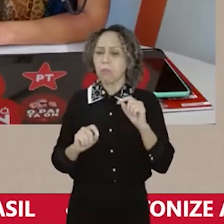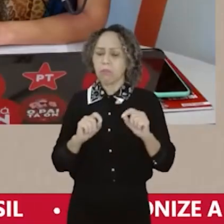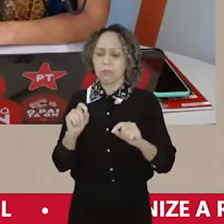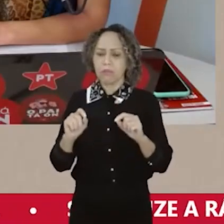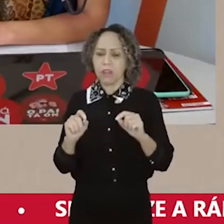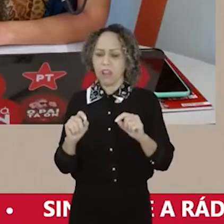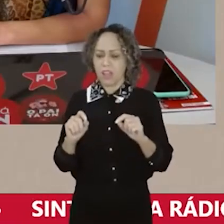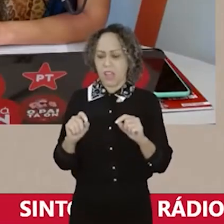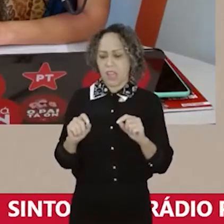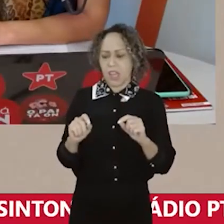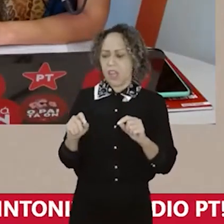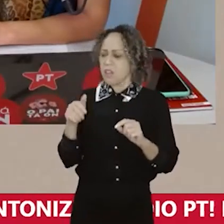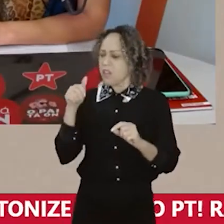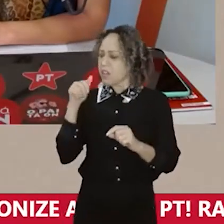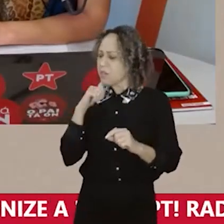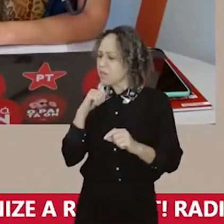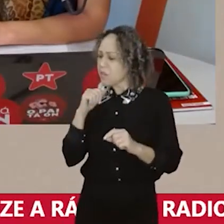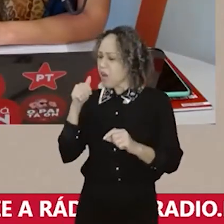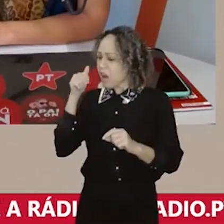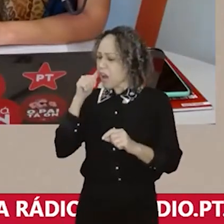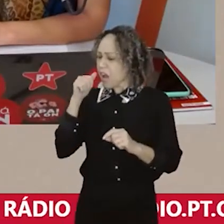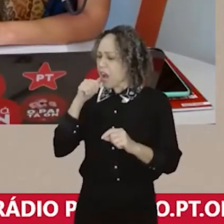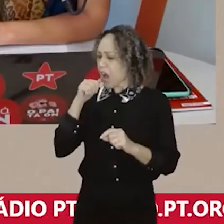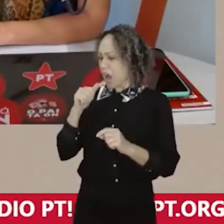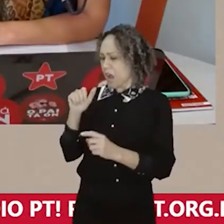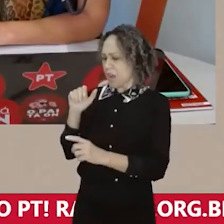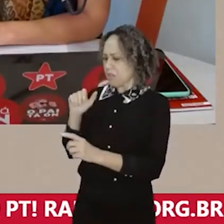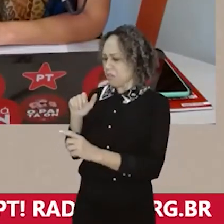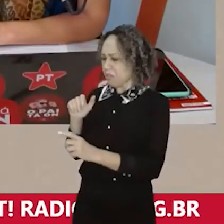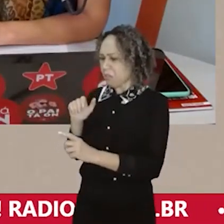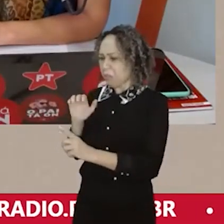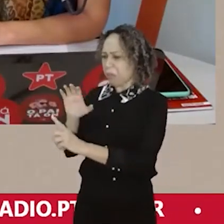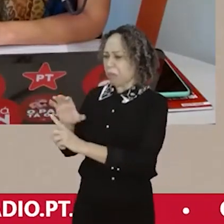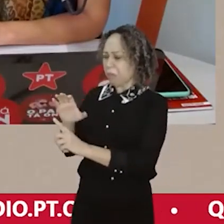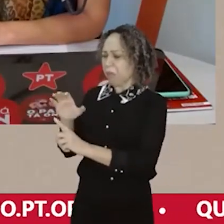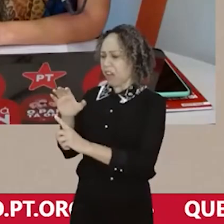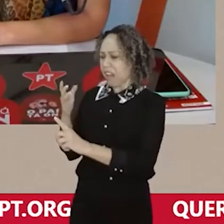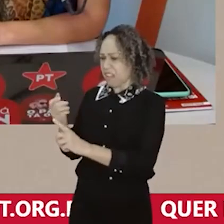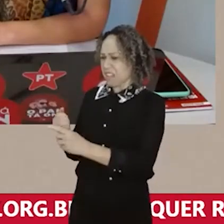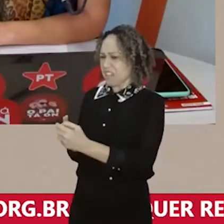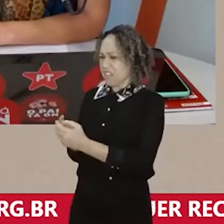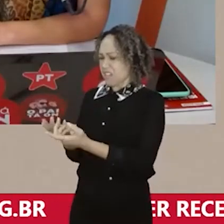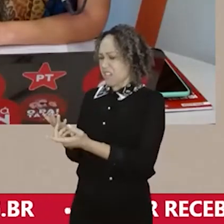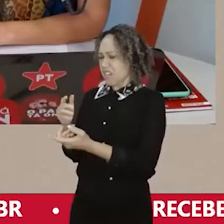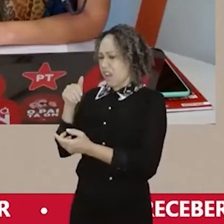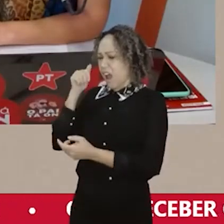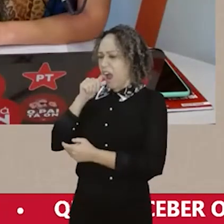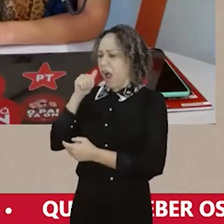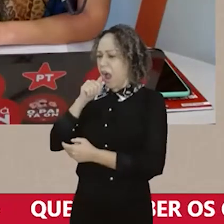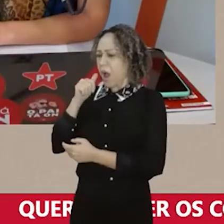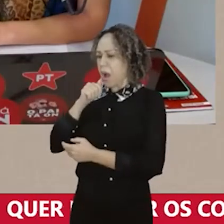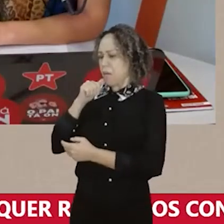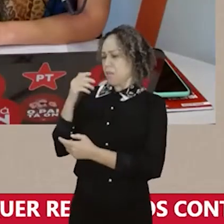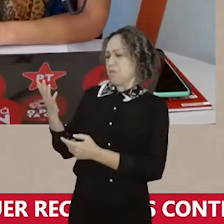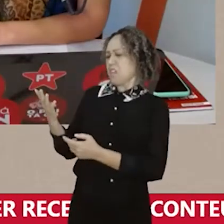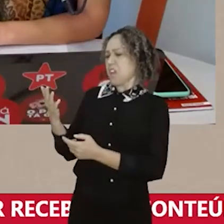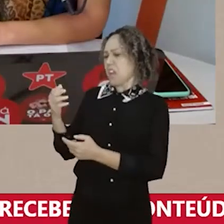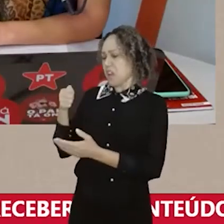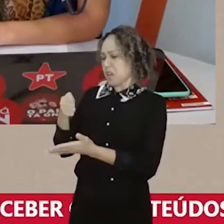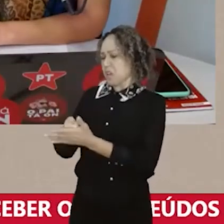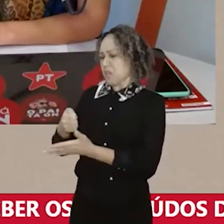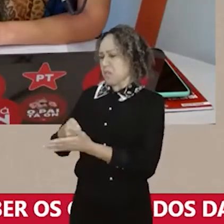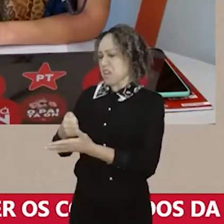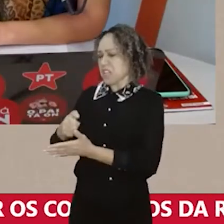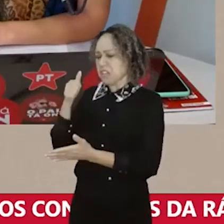a mulher como a cuidadora, portanto, ele acaba fortalecendo essa ideia de que é a obrigação da mulher cuidar das crianças, cuidar